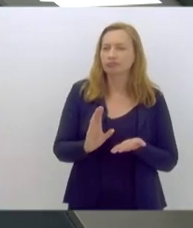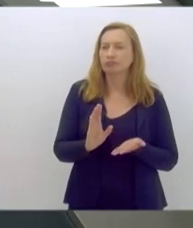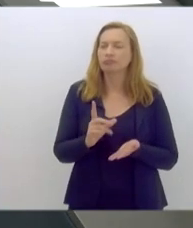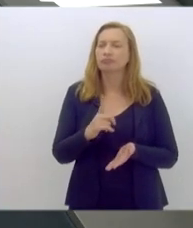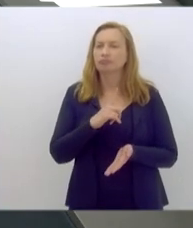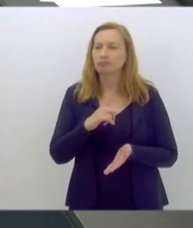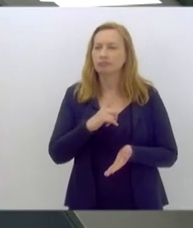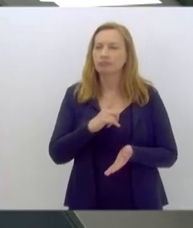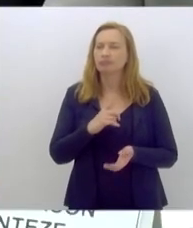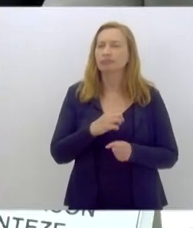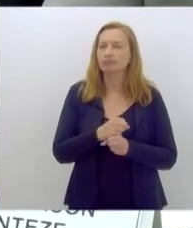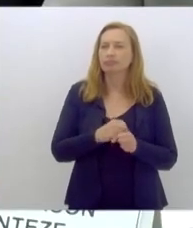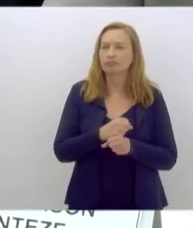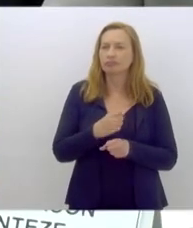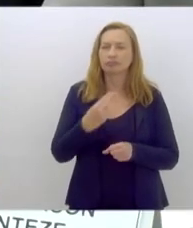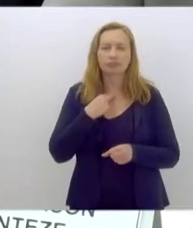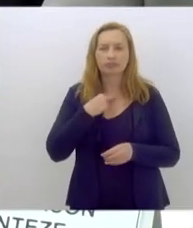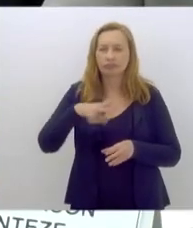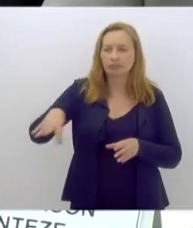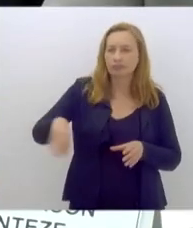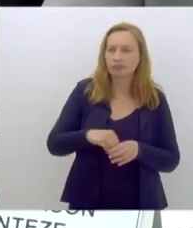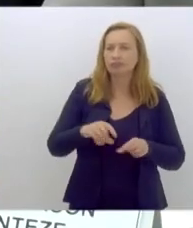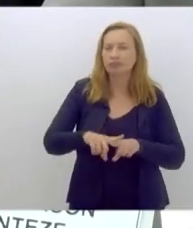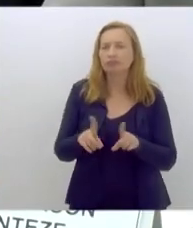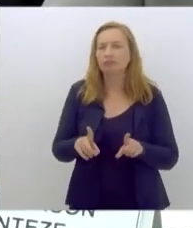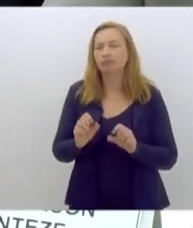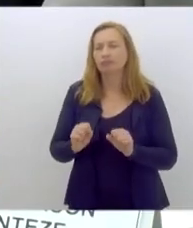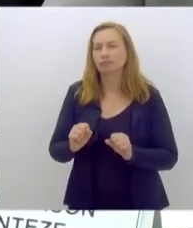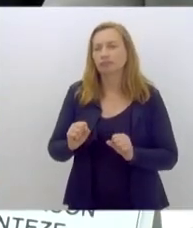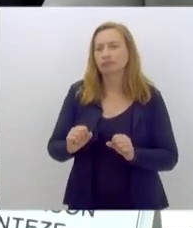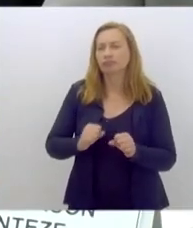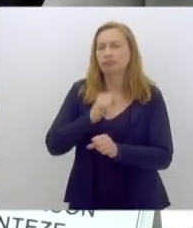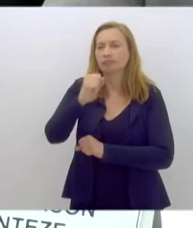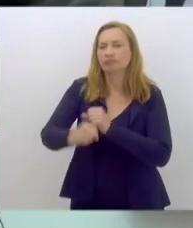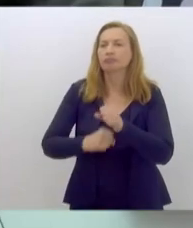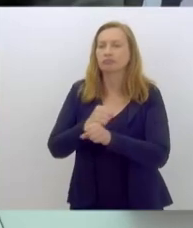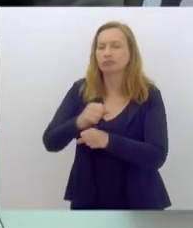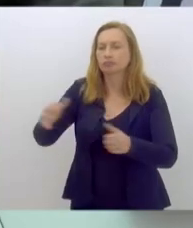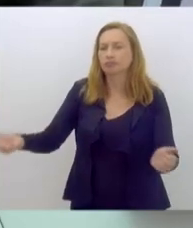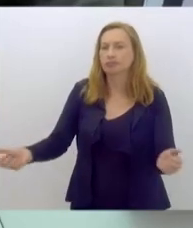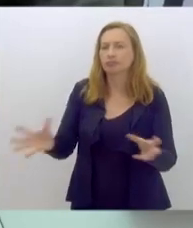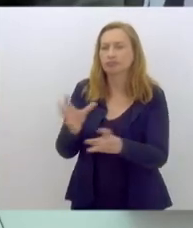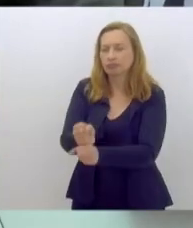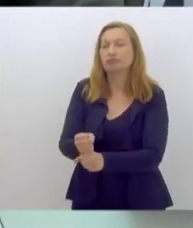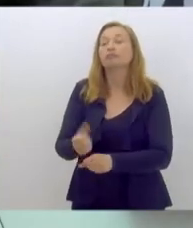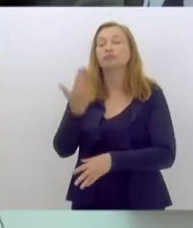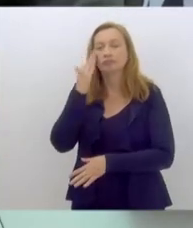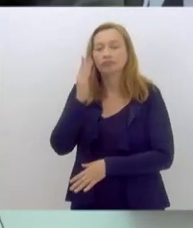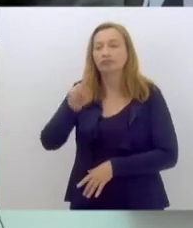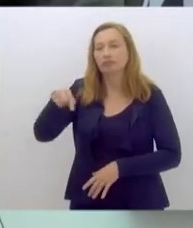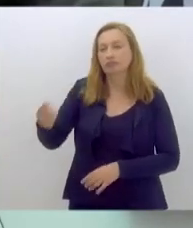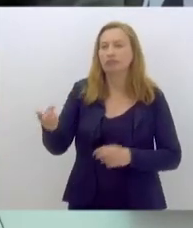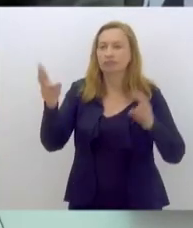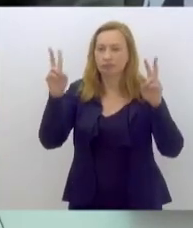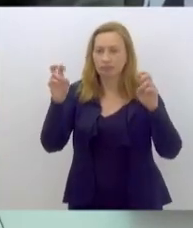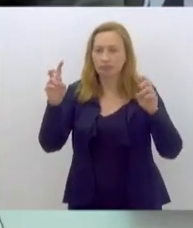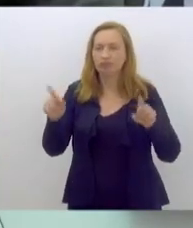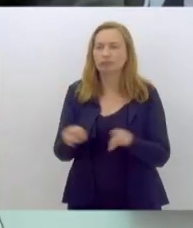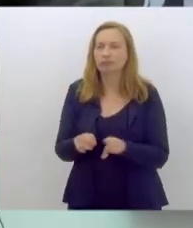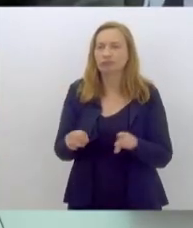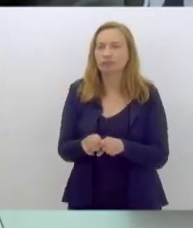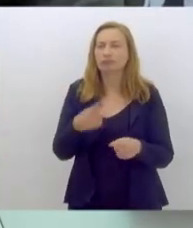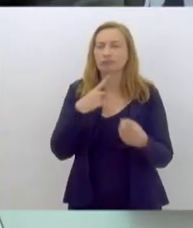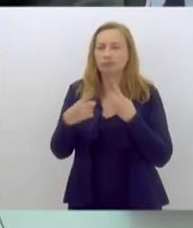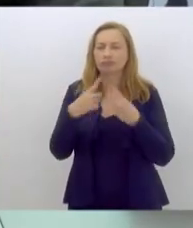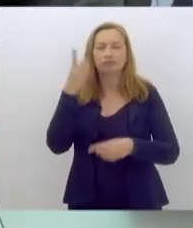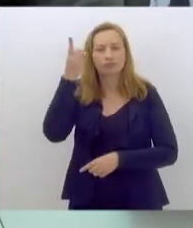pode incluir no orçamento Mas pode botar como crédito adicional no ano que vem entende bom uma outra questão que eu acho que vale a pena discutir